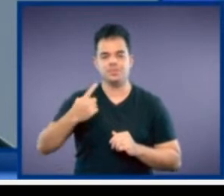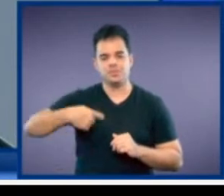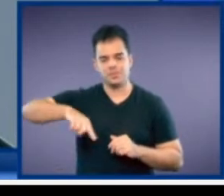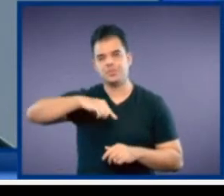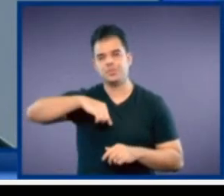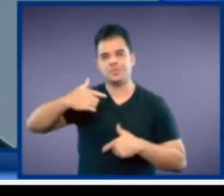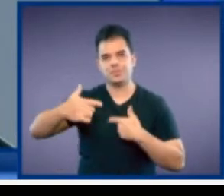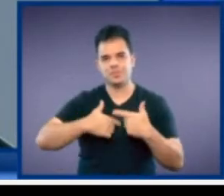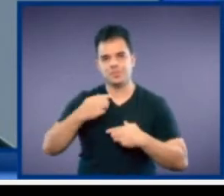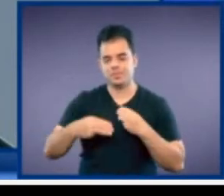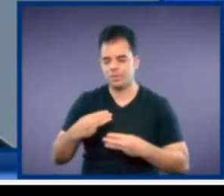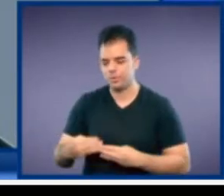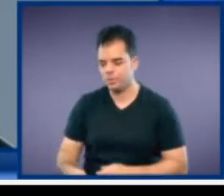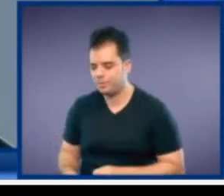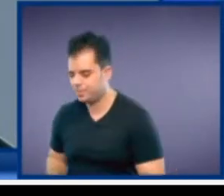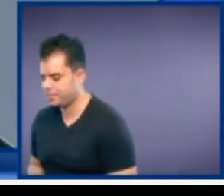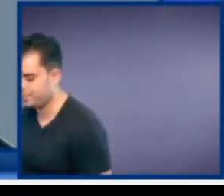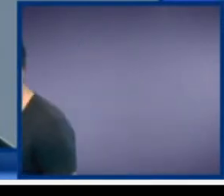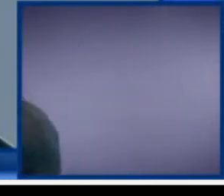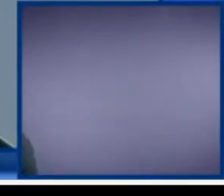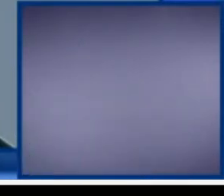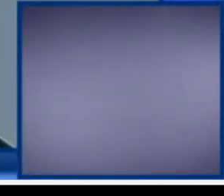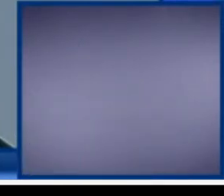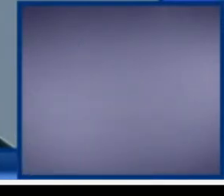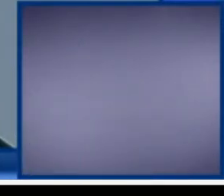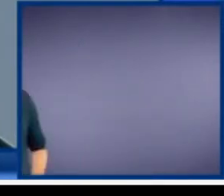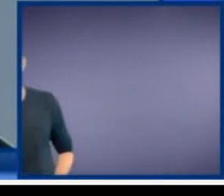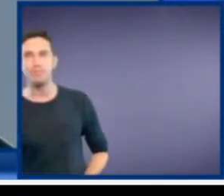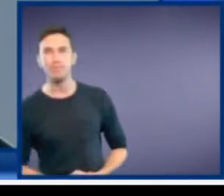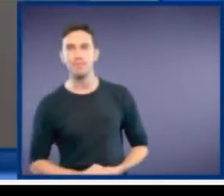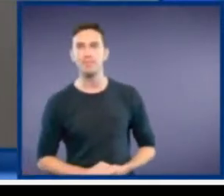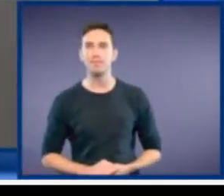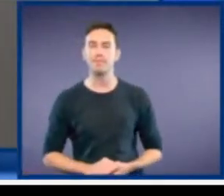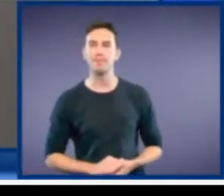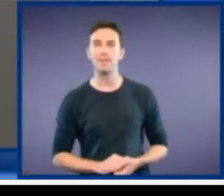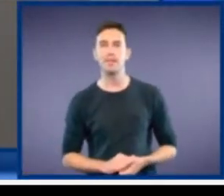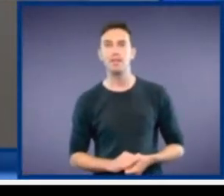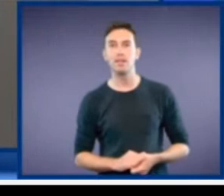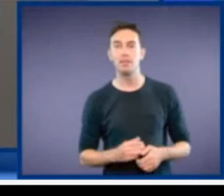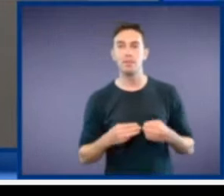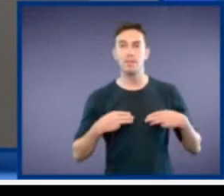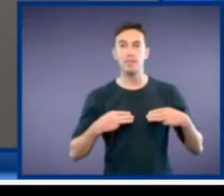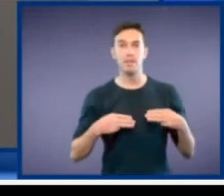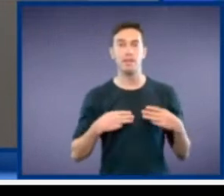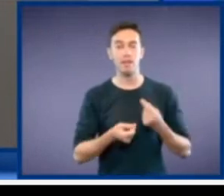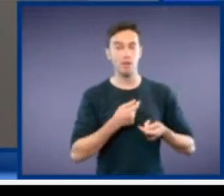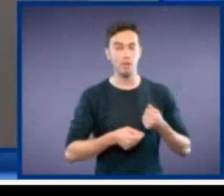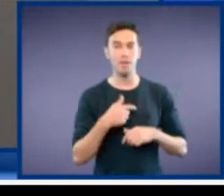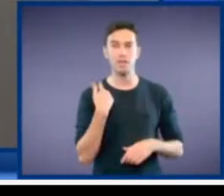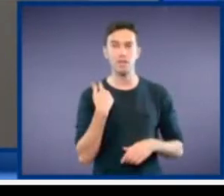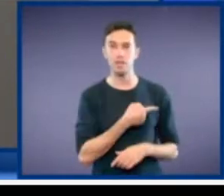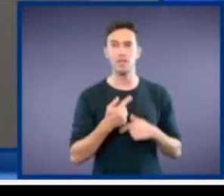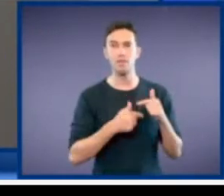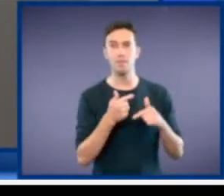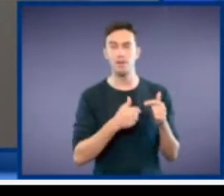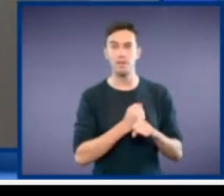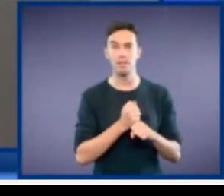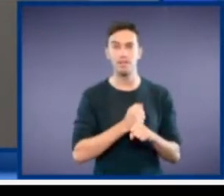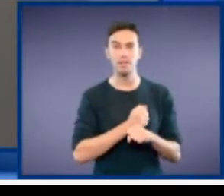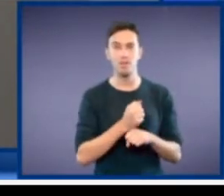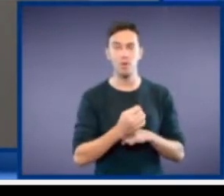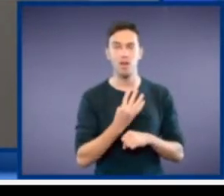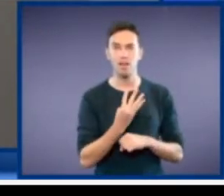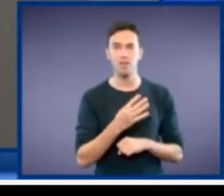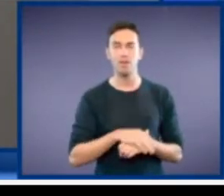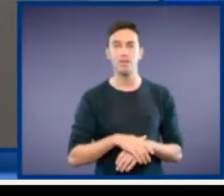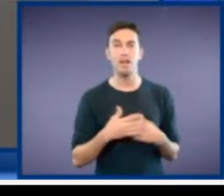no Ministério. No Ministério da Economia, governador, nós trabalhamos durante esses quatro anos, né? Estamos aqui há 10 dias